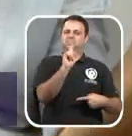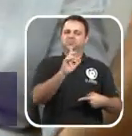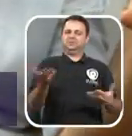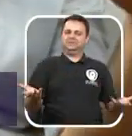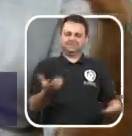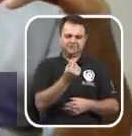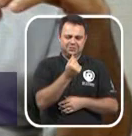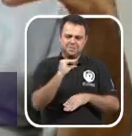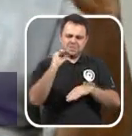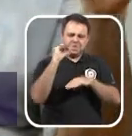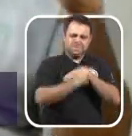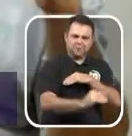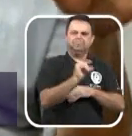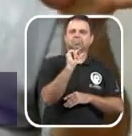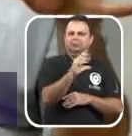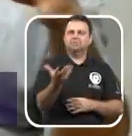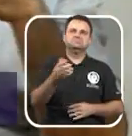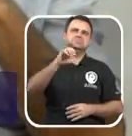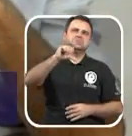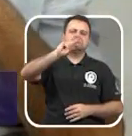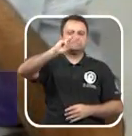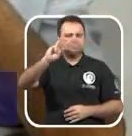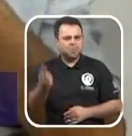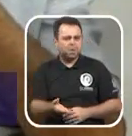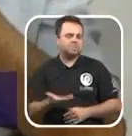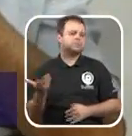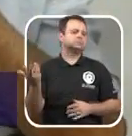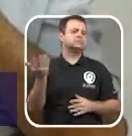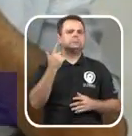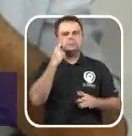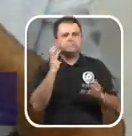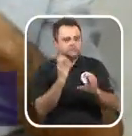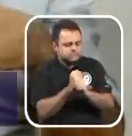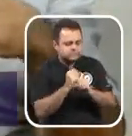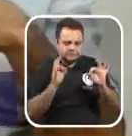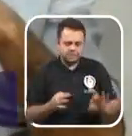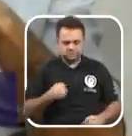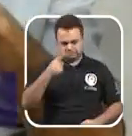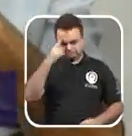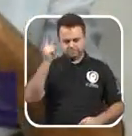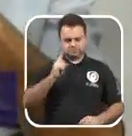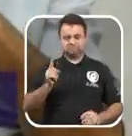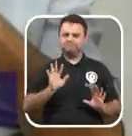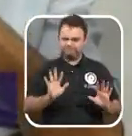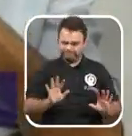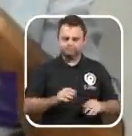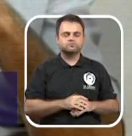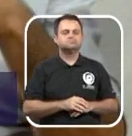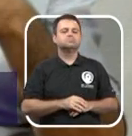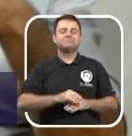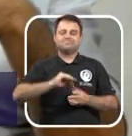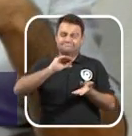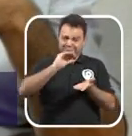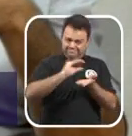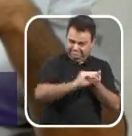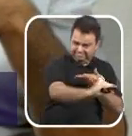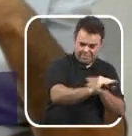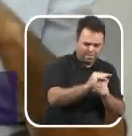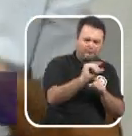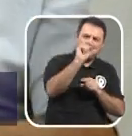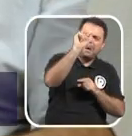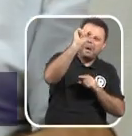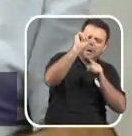já é pequeno. 9 milhões, não vou conseguir precisar. Parte desse orçamento ainda, quase 15%